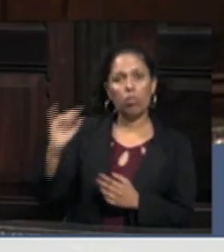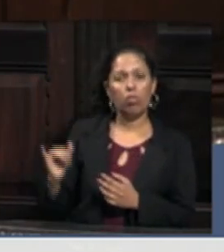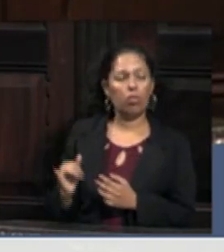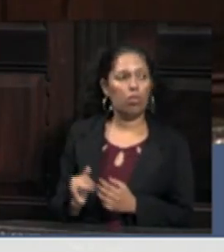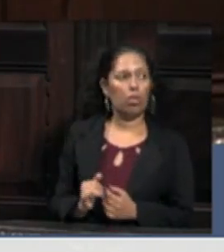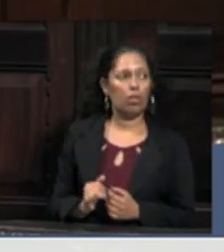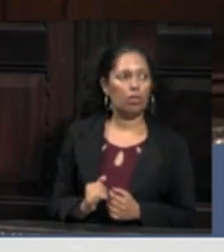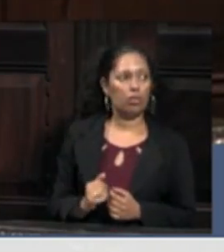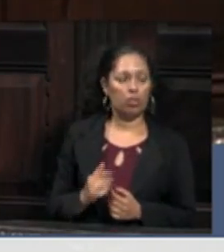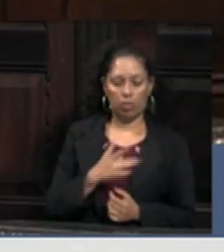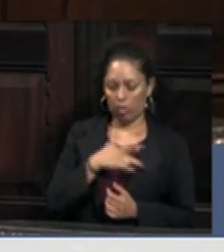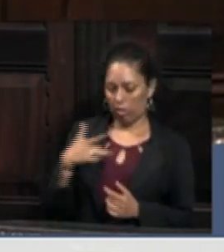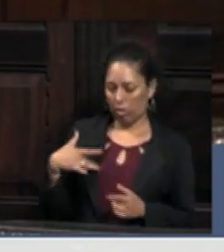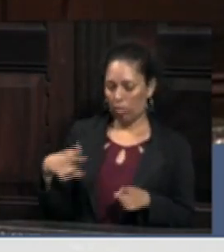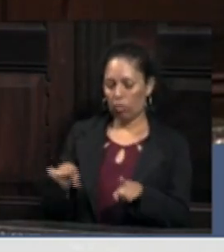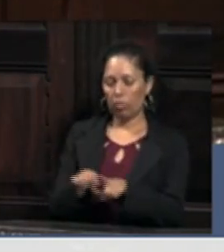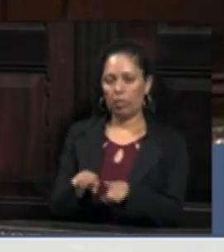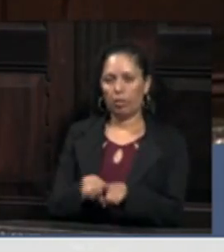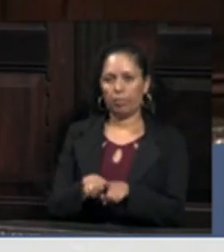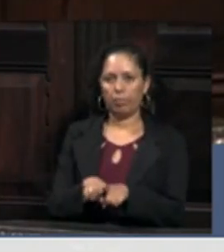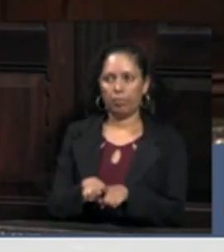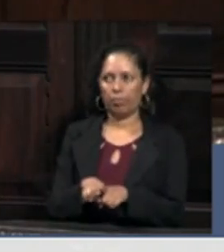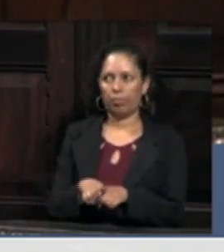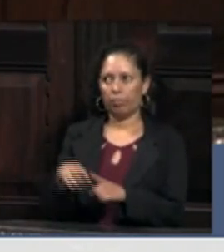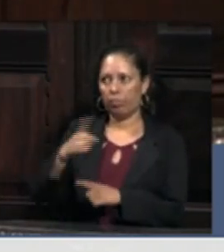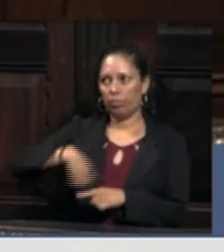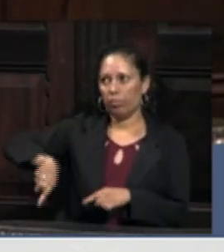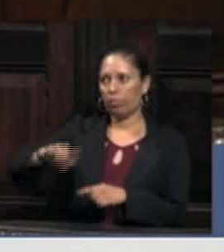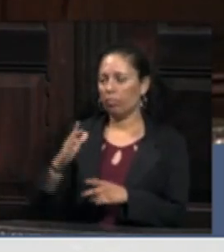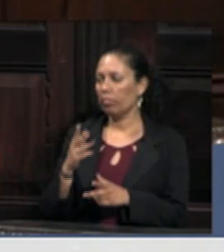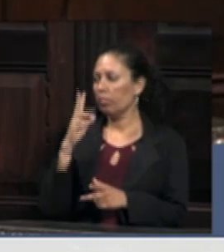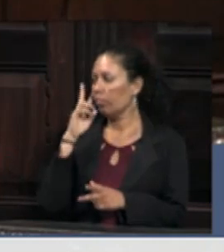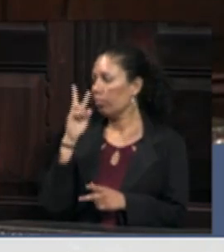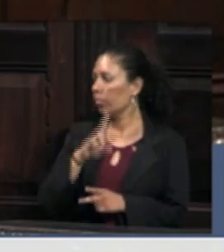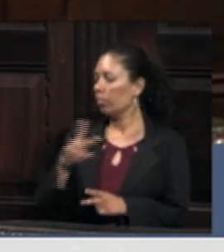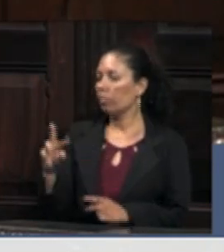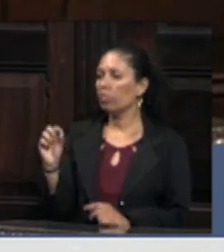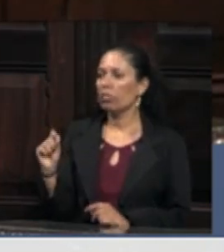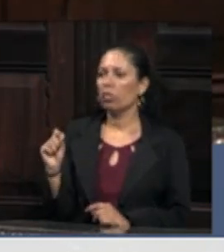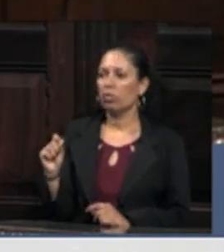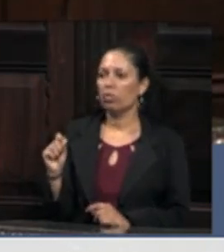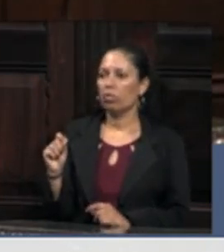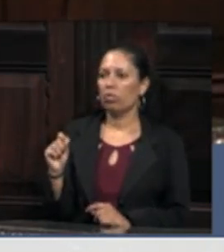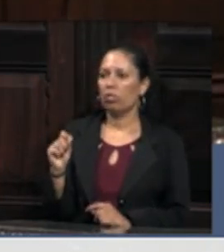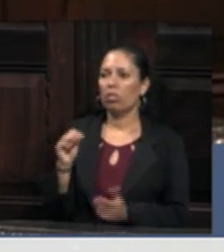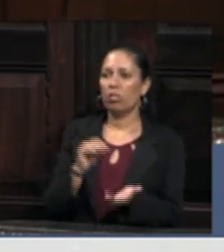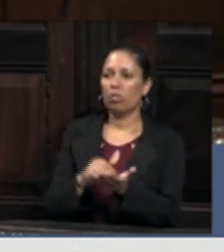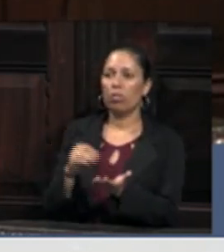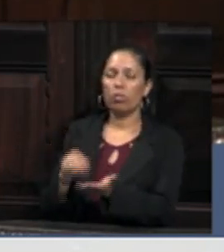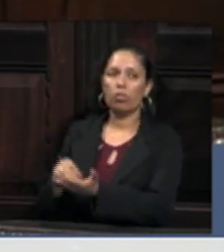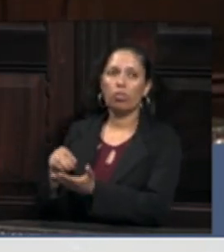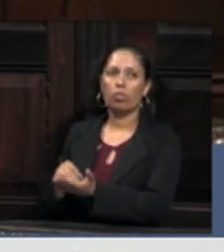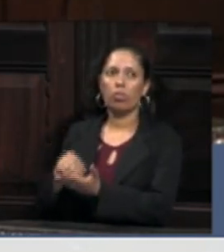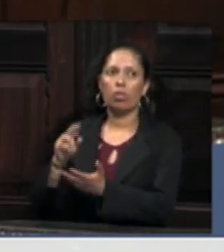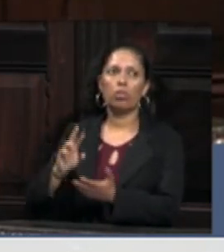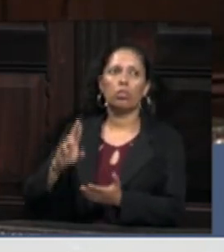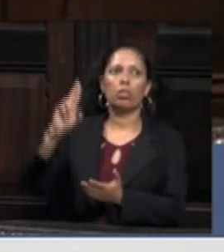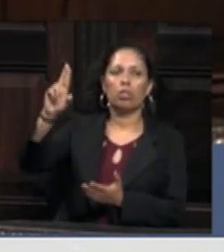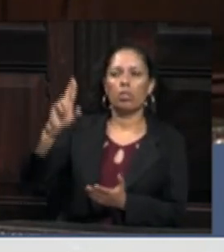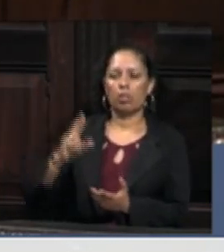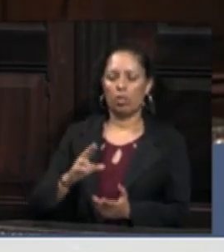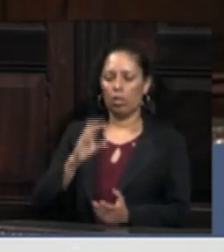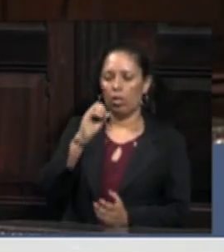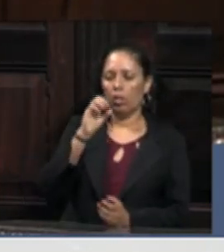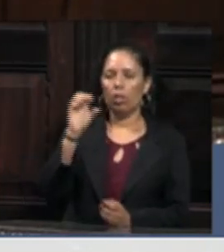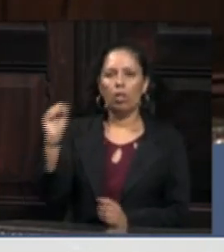Na área da saúde, o que a gente vê é uma irresponsabilidade. As